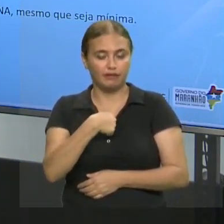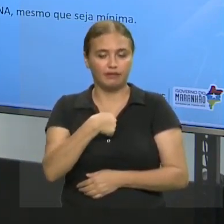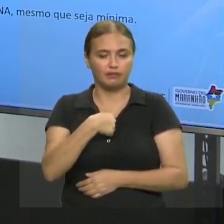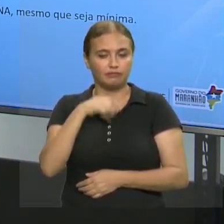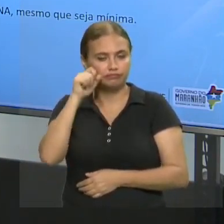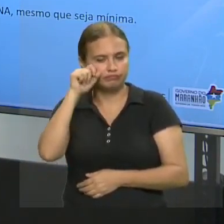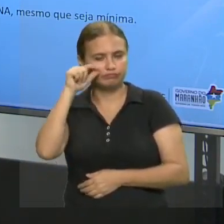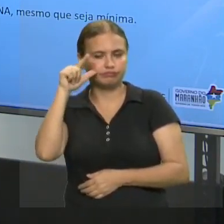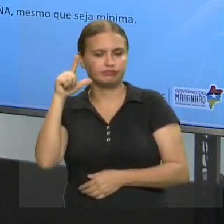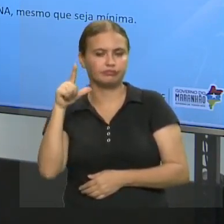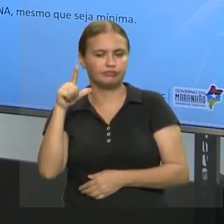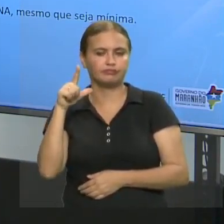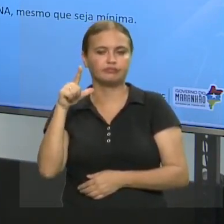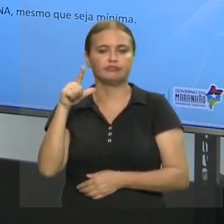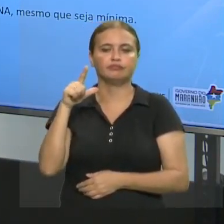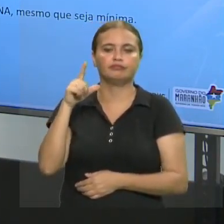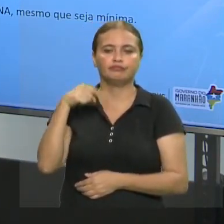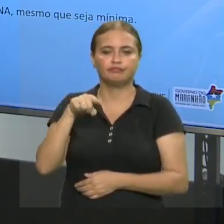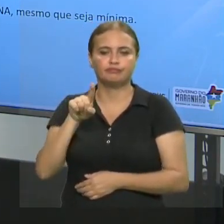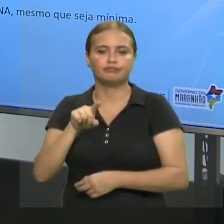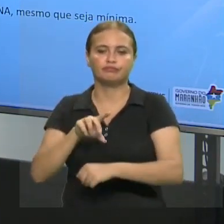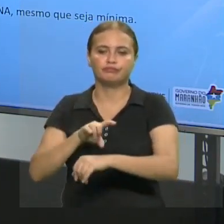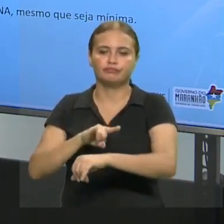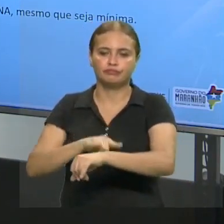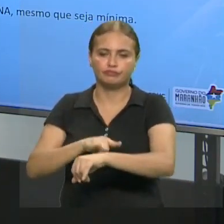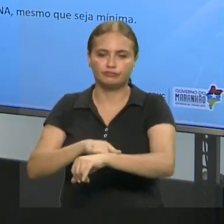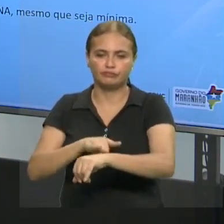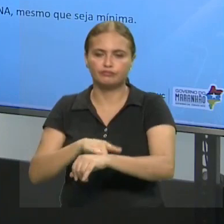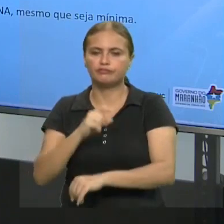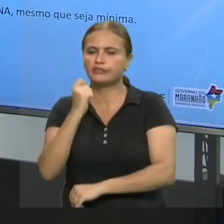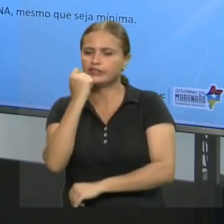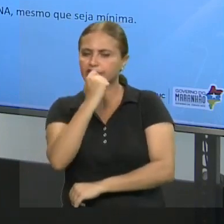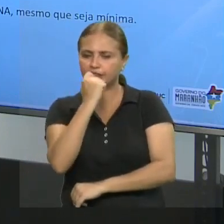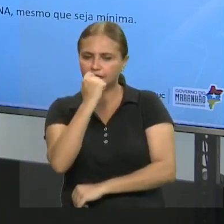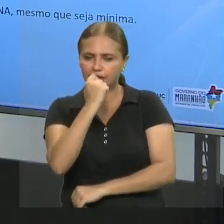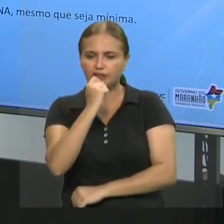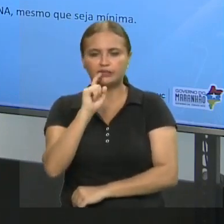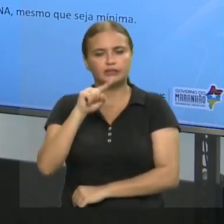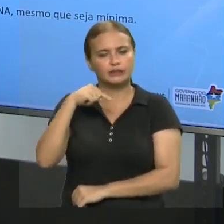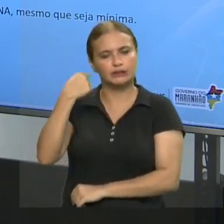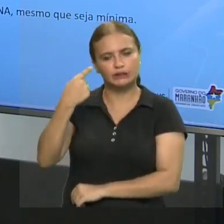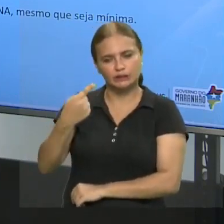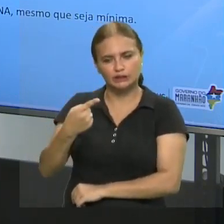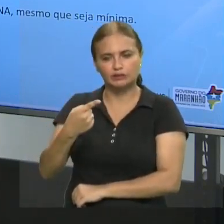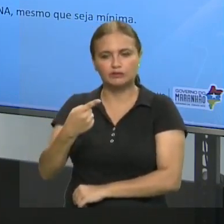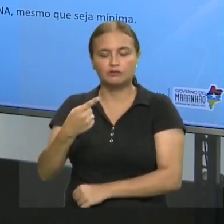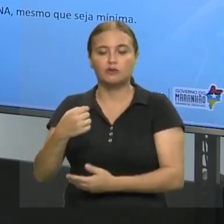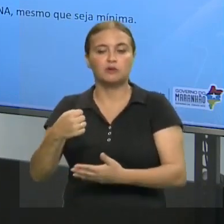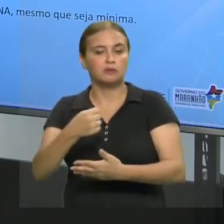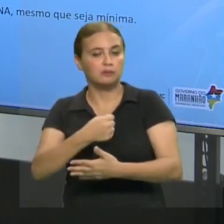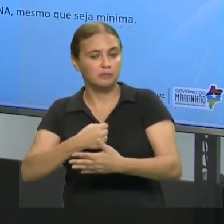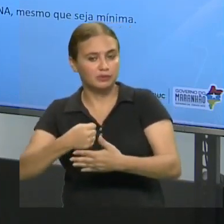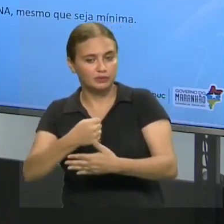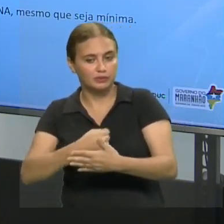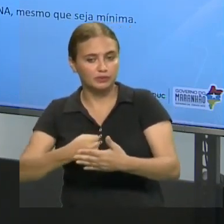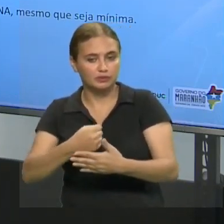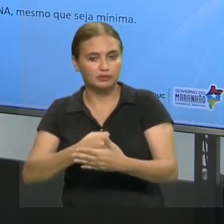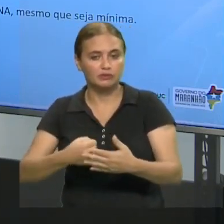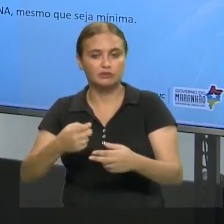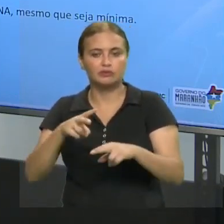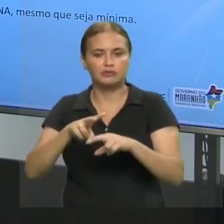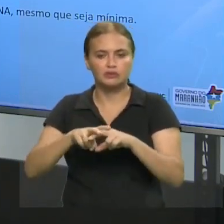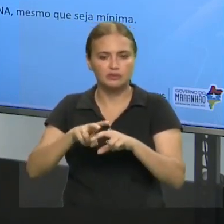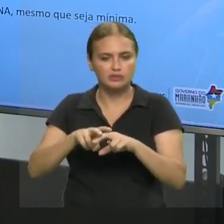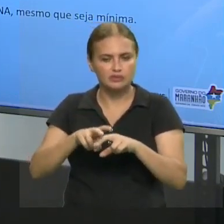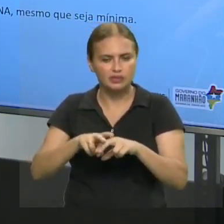eu acordo. Então, eu acordo, vou ao banheiro e aí eu escovo os dentes, aí eu vou para a cozinha. Centro,